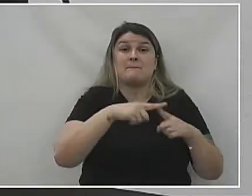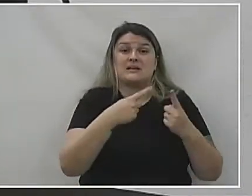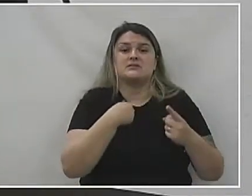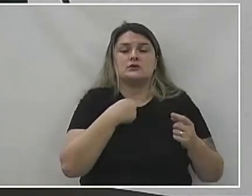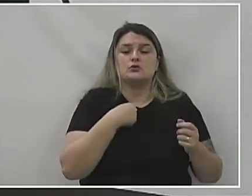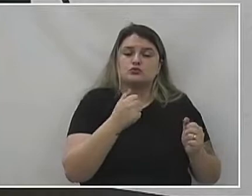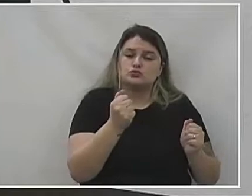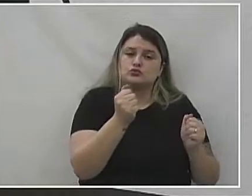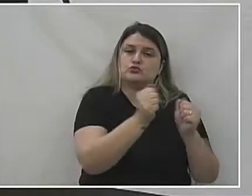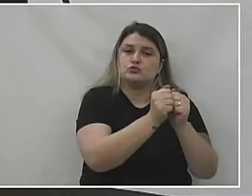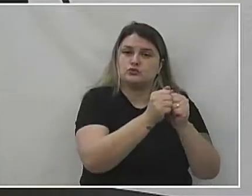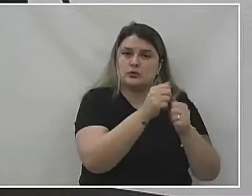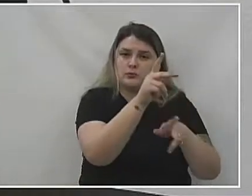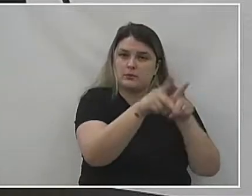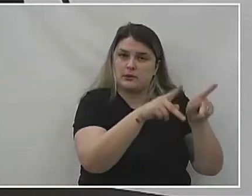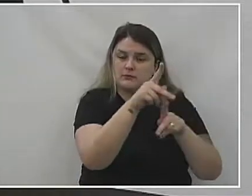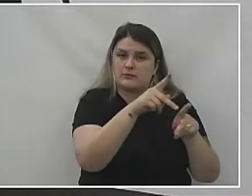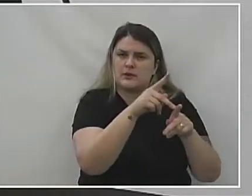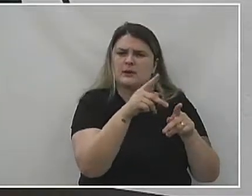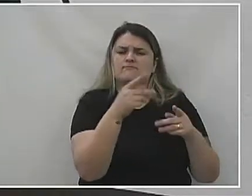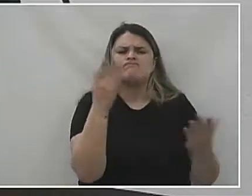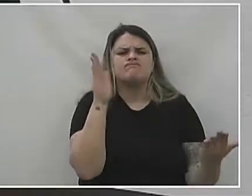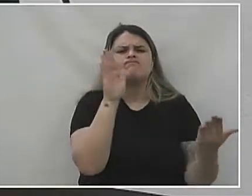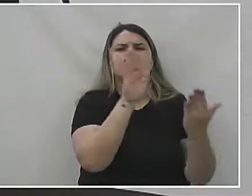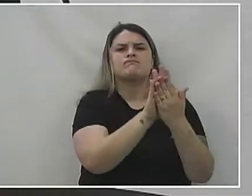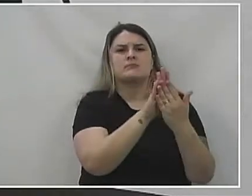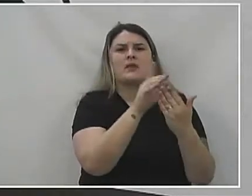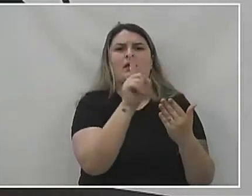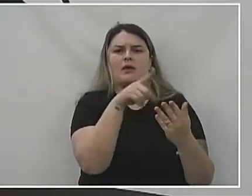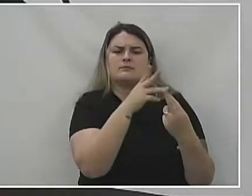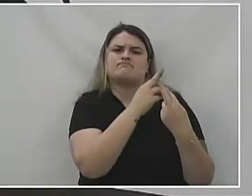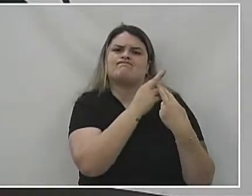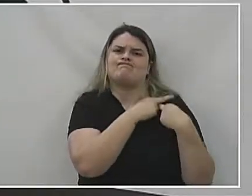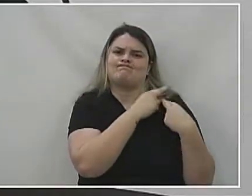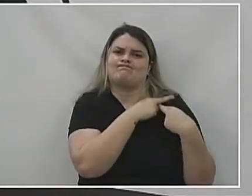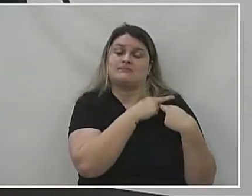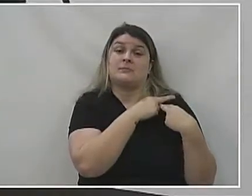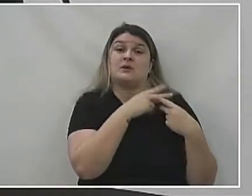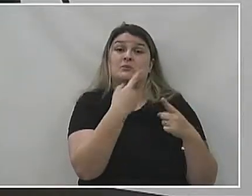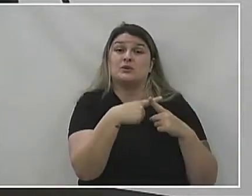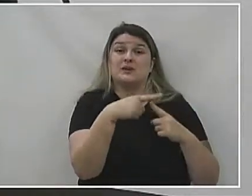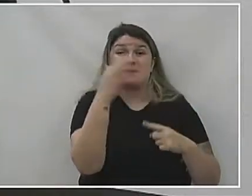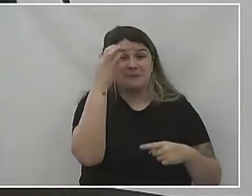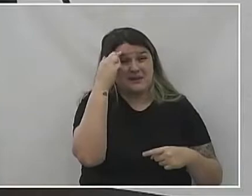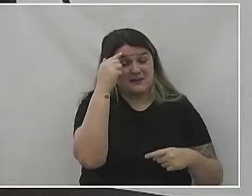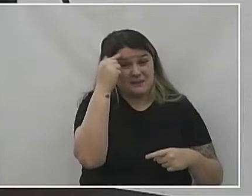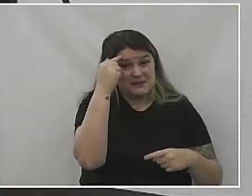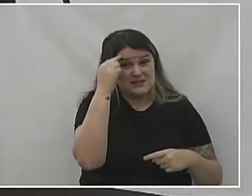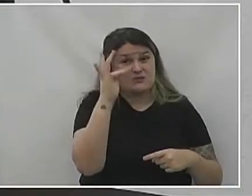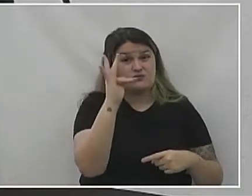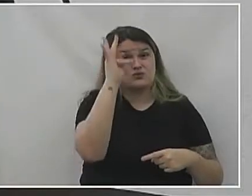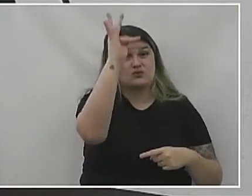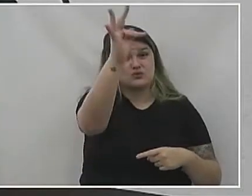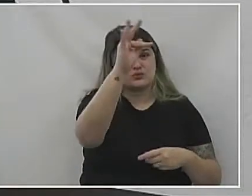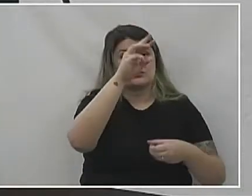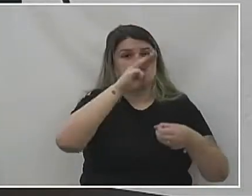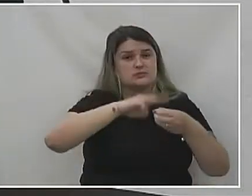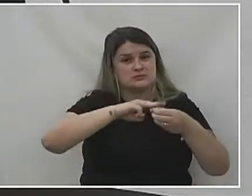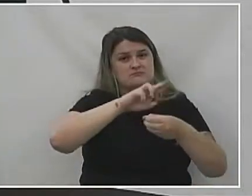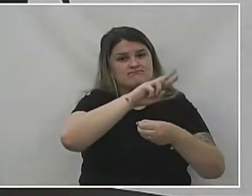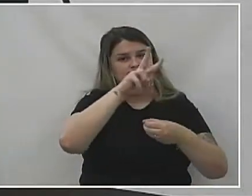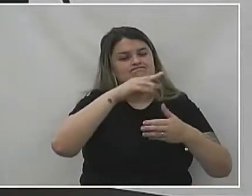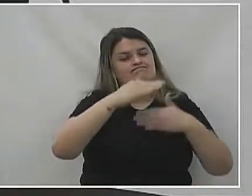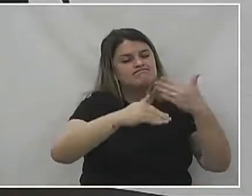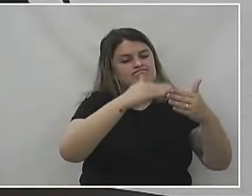peço para que isso seja encarado com uma grande responsabilidade porque o futuro união da vitória do desenvolvimento de Vitória